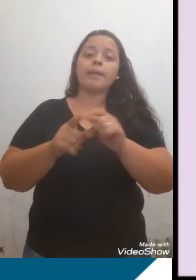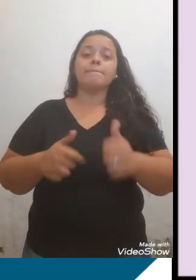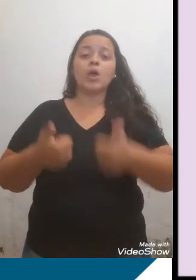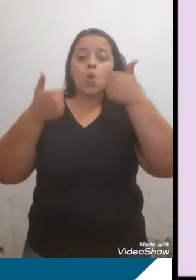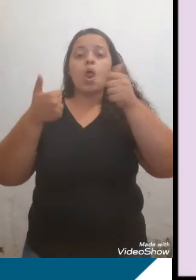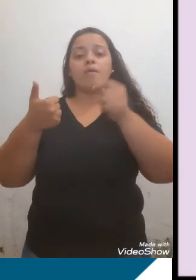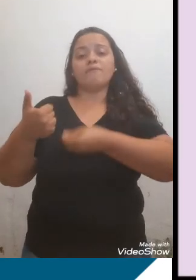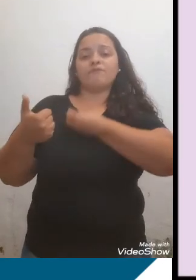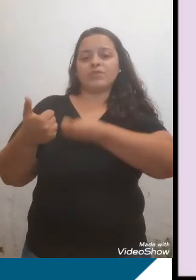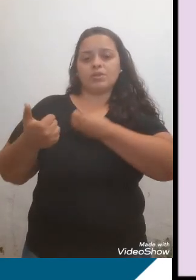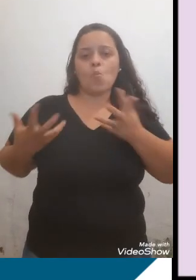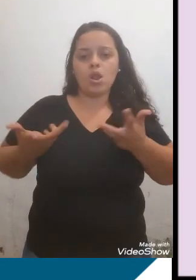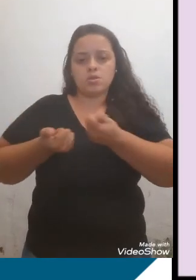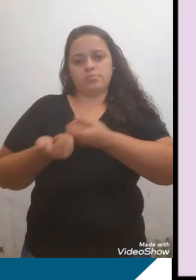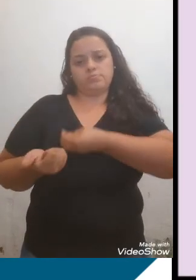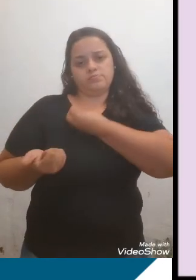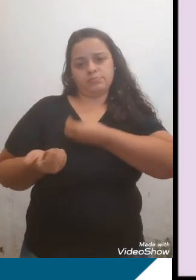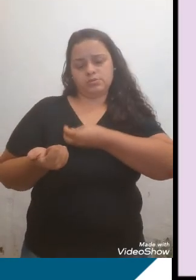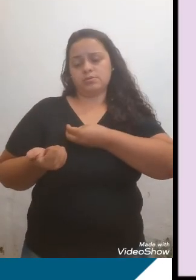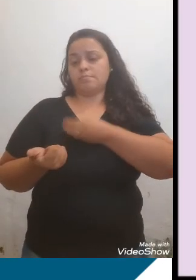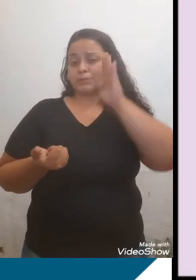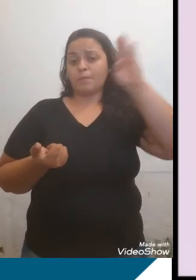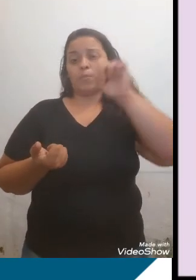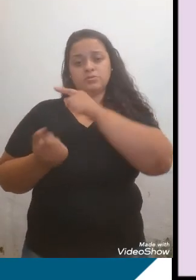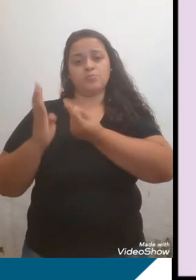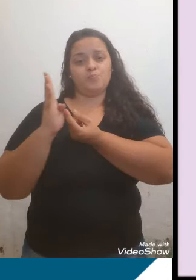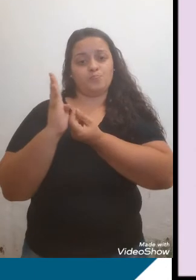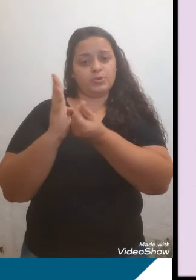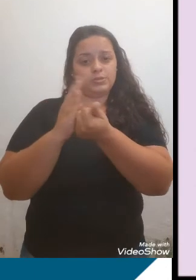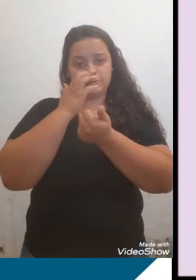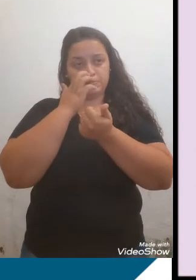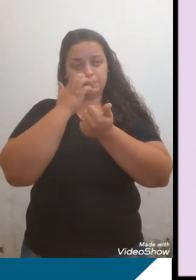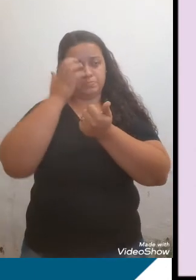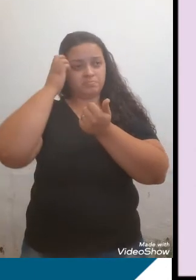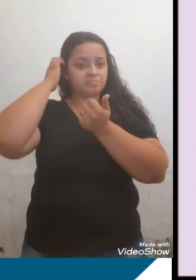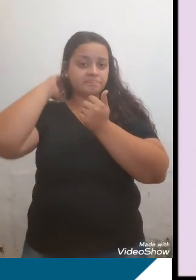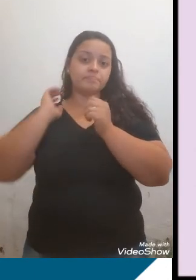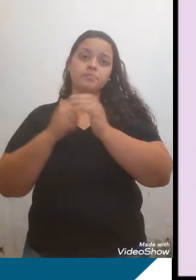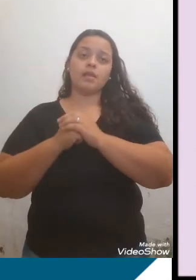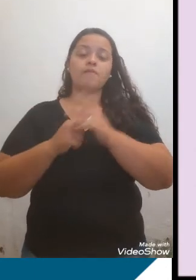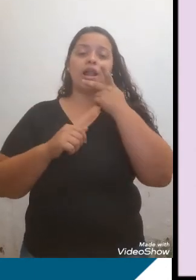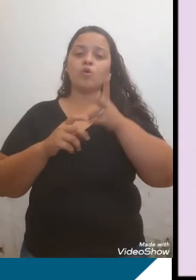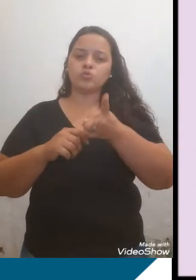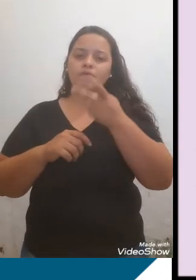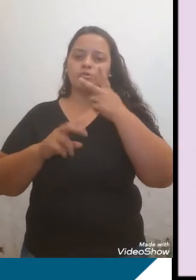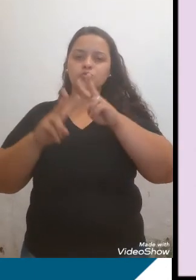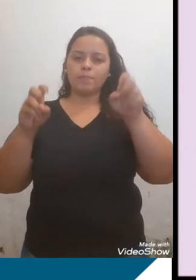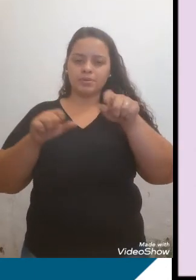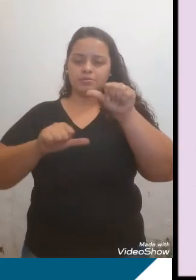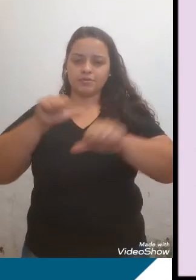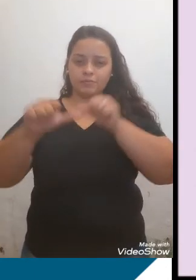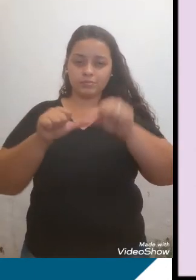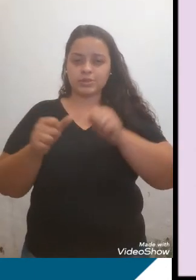pessoas também, principalmente, é claro, da burguesia. Bom, para continuar falando sobre as transformações na